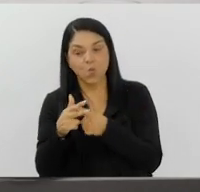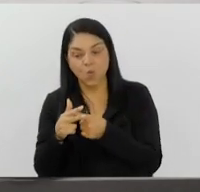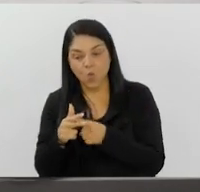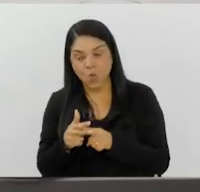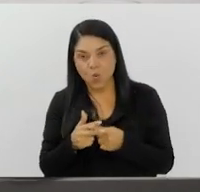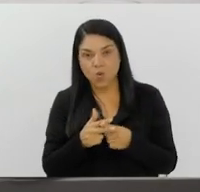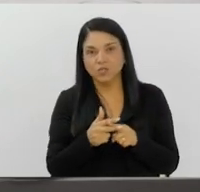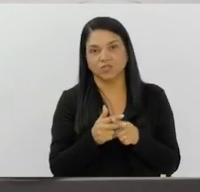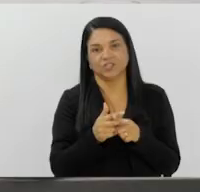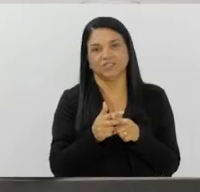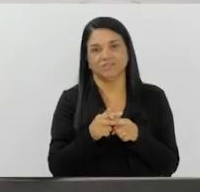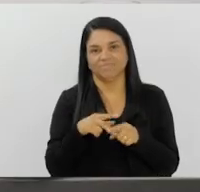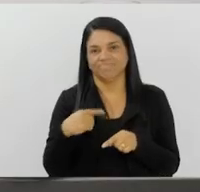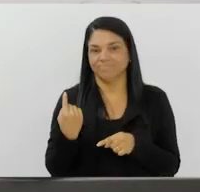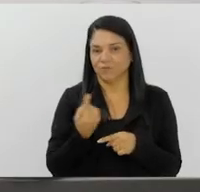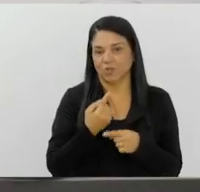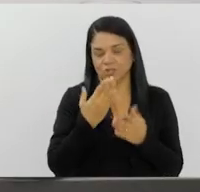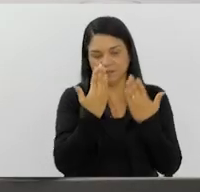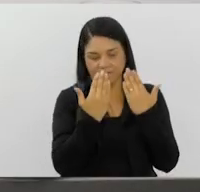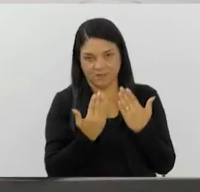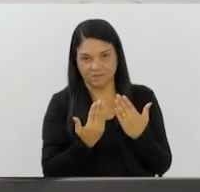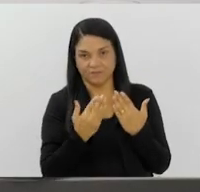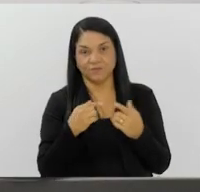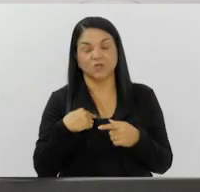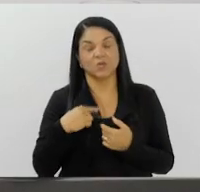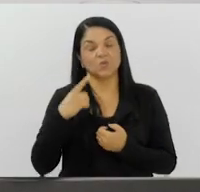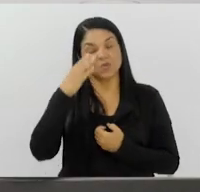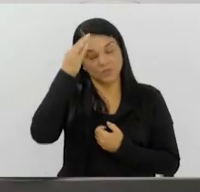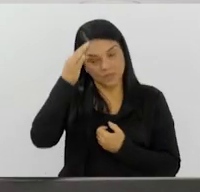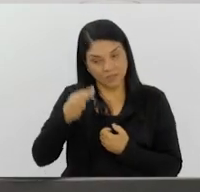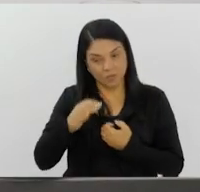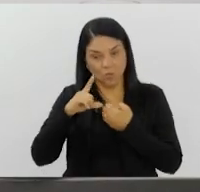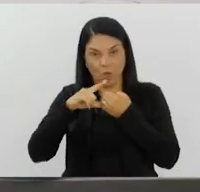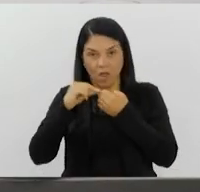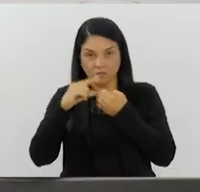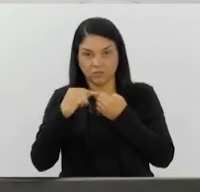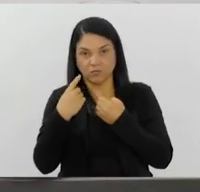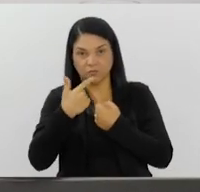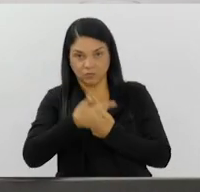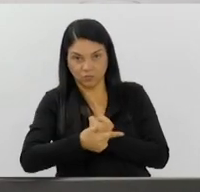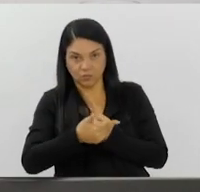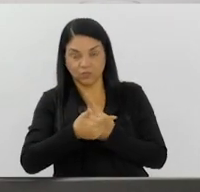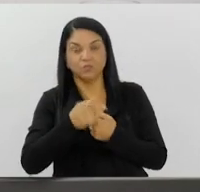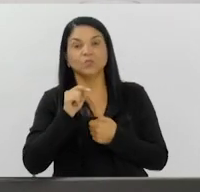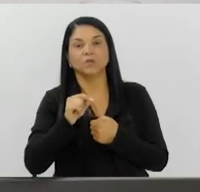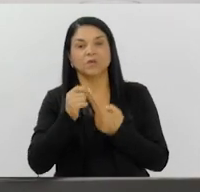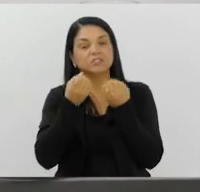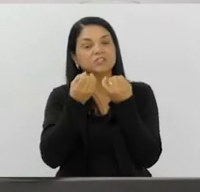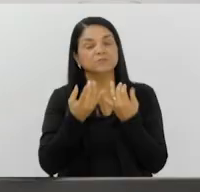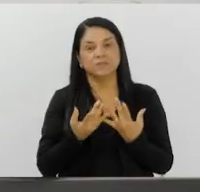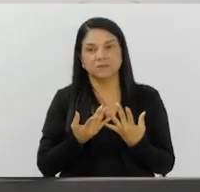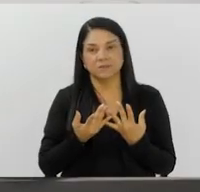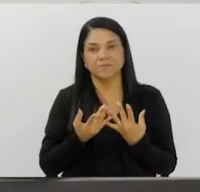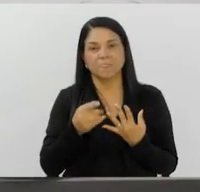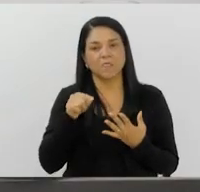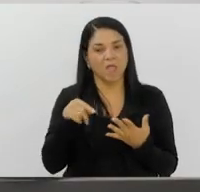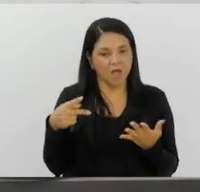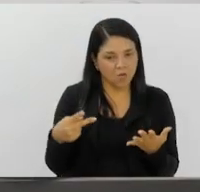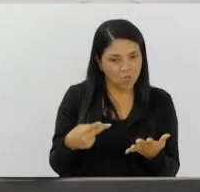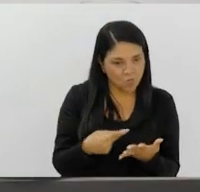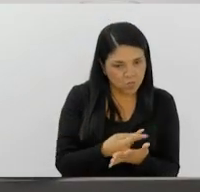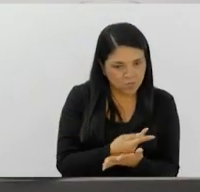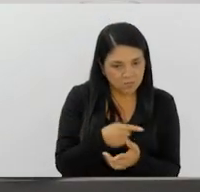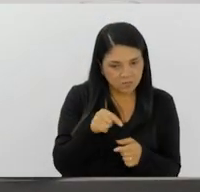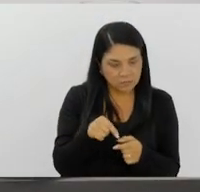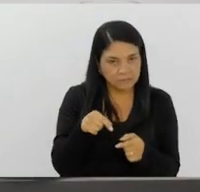verdade entendo eu que esse artigo segundo diz o seguinte isso que está acontecendo se tiver